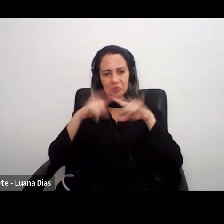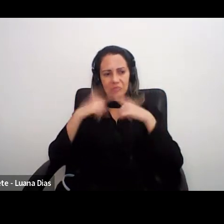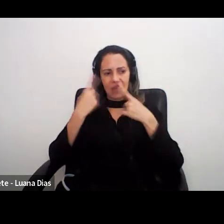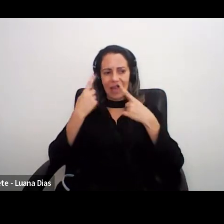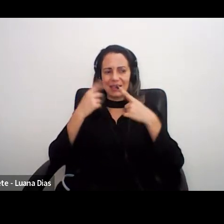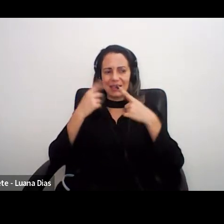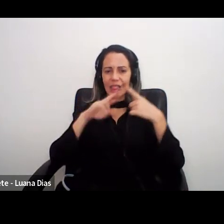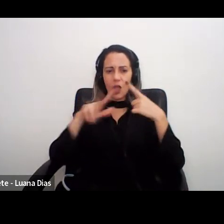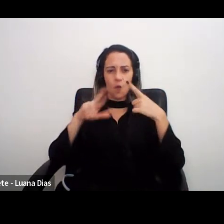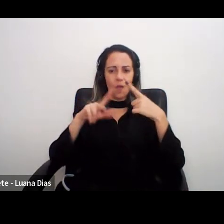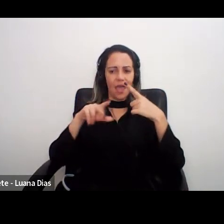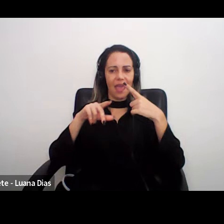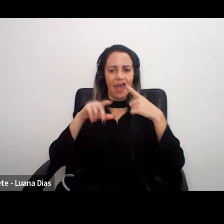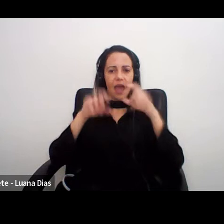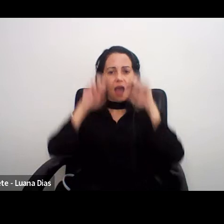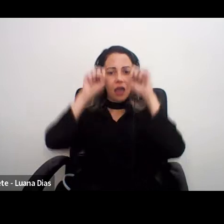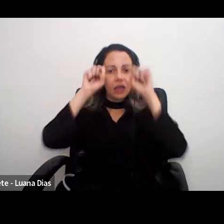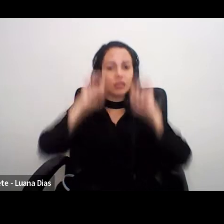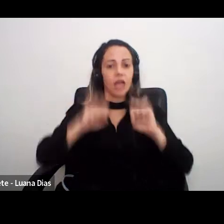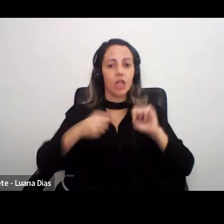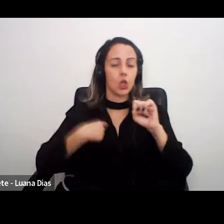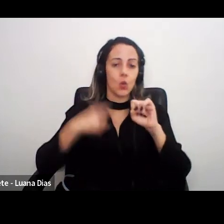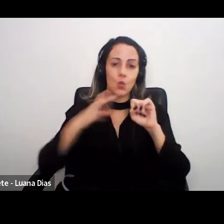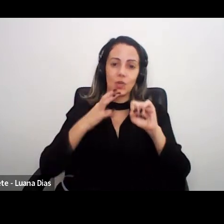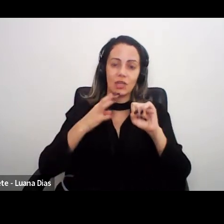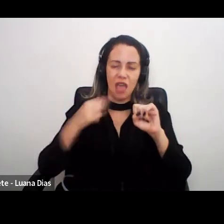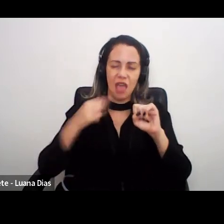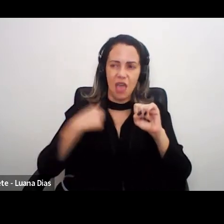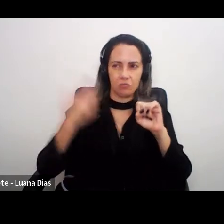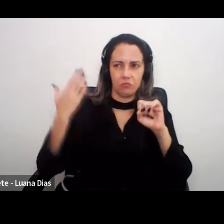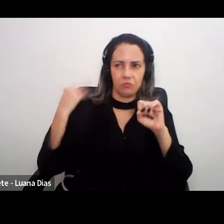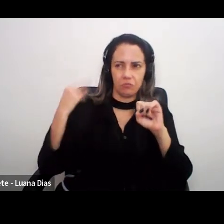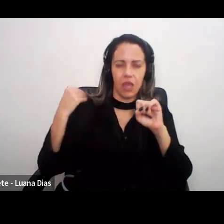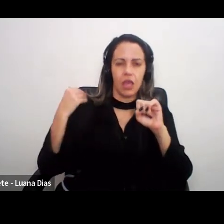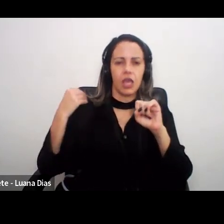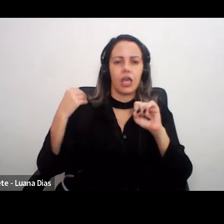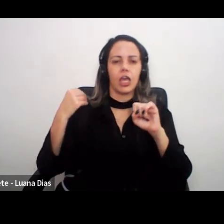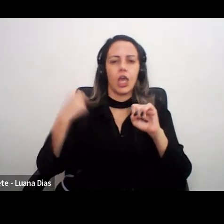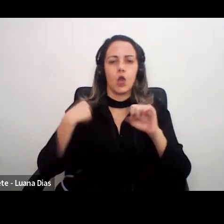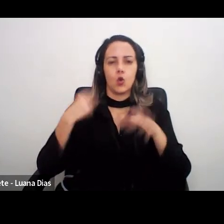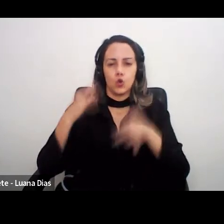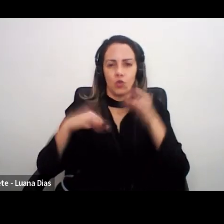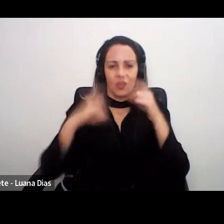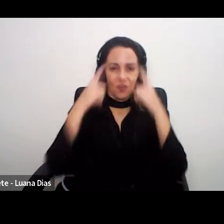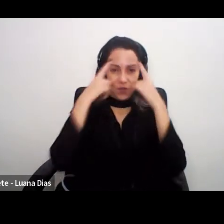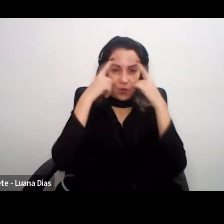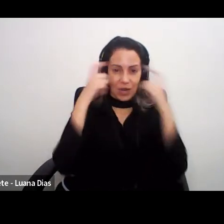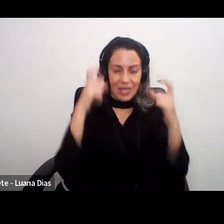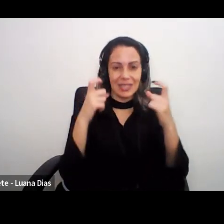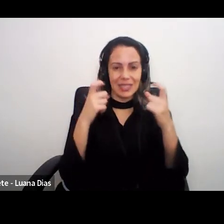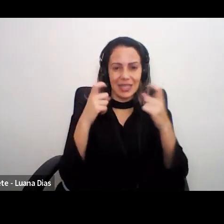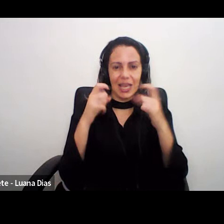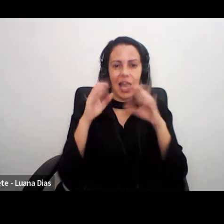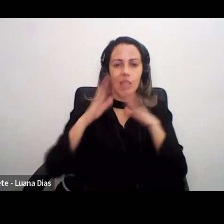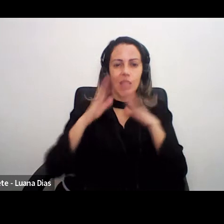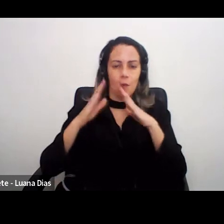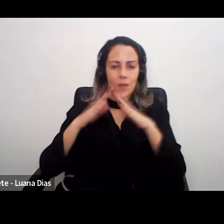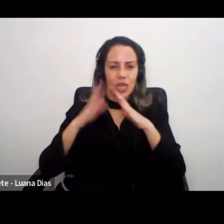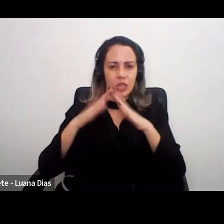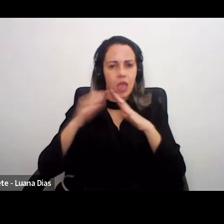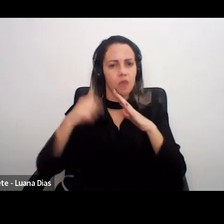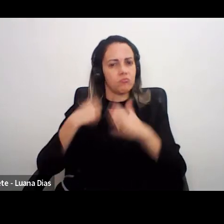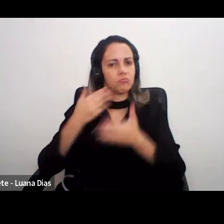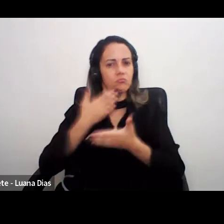que eu conheço. Quando eu era juiz da violência doméstica, vou fazer só esse introito aqui, porque eu fiquei muito impressionado com essa apresentação de